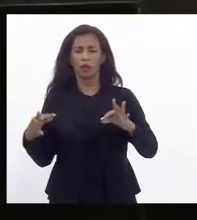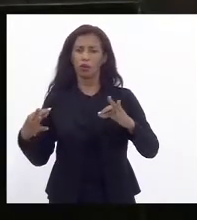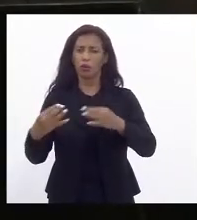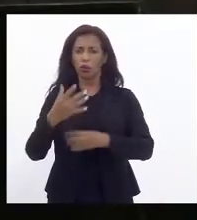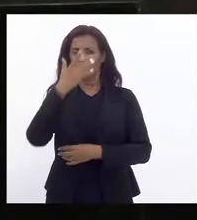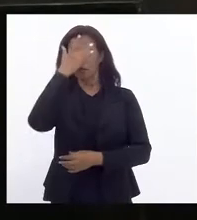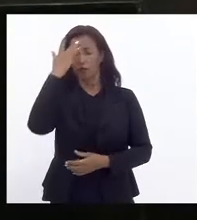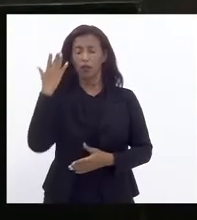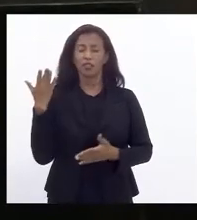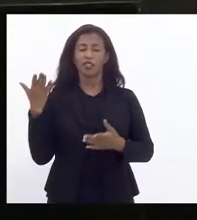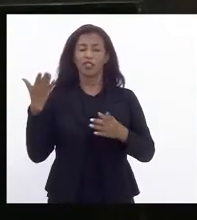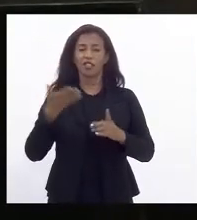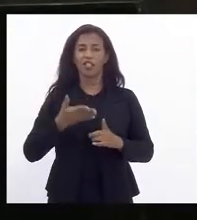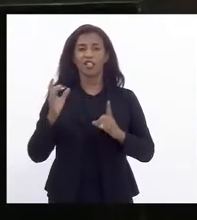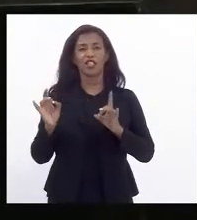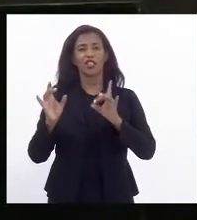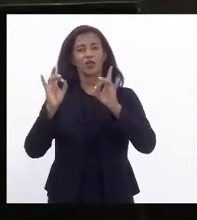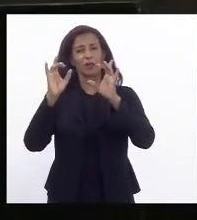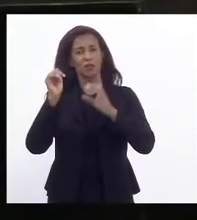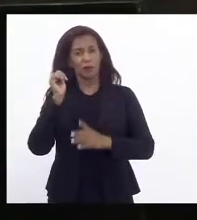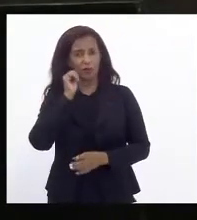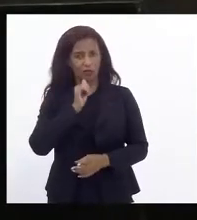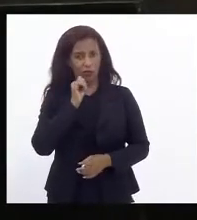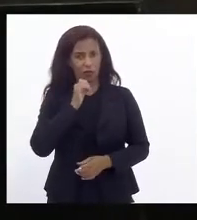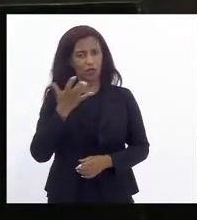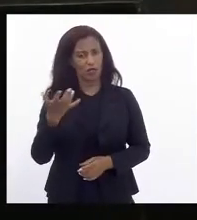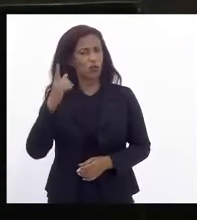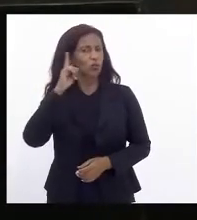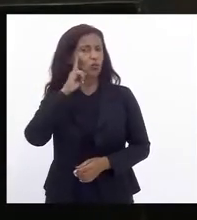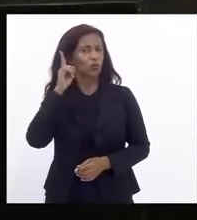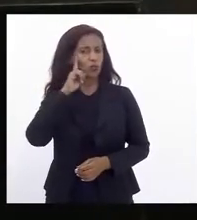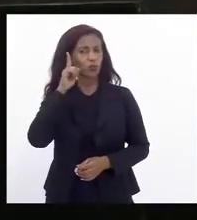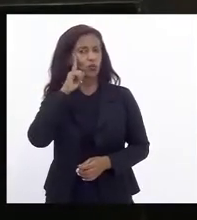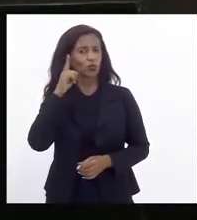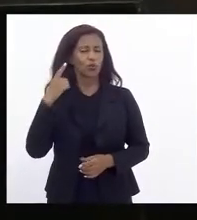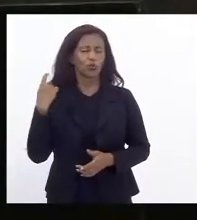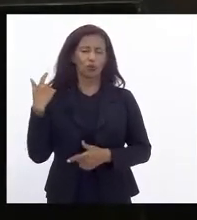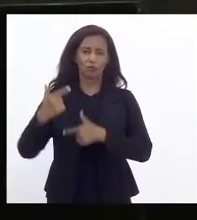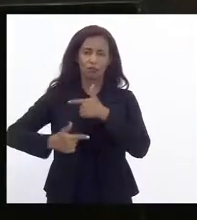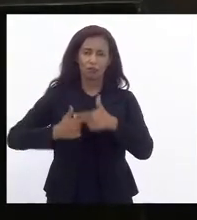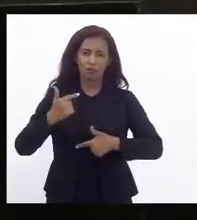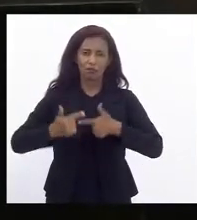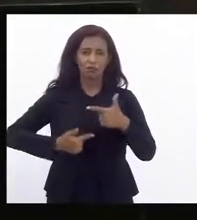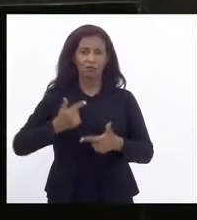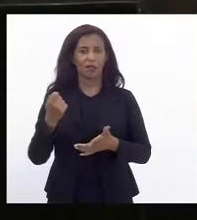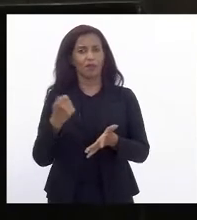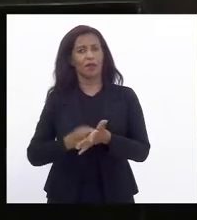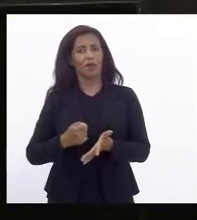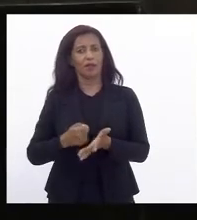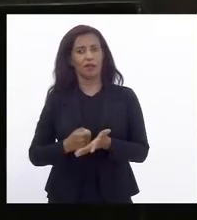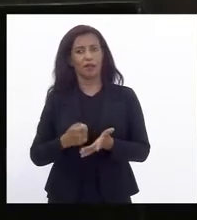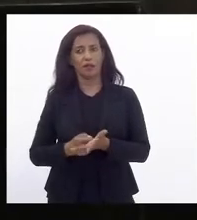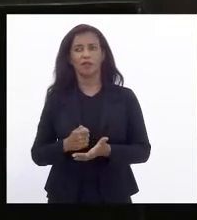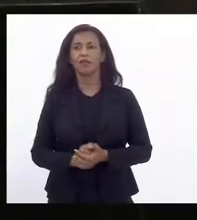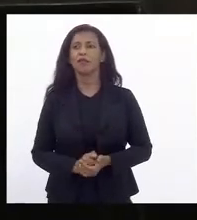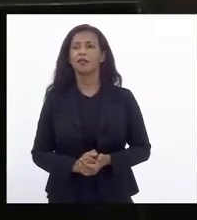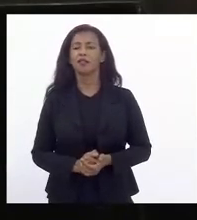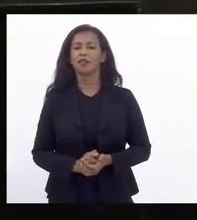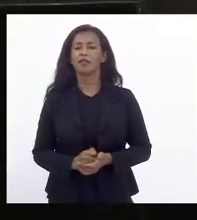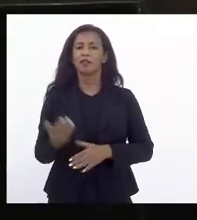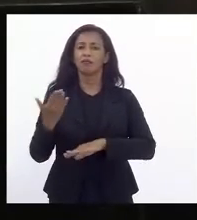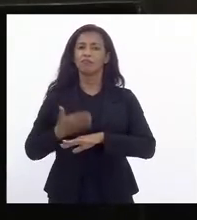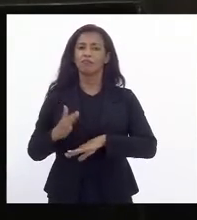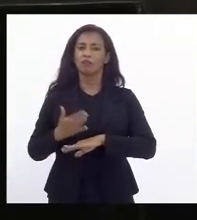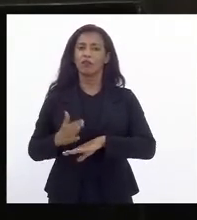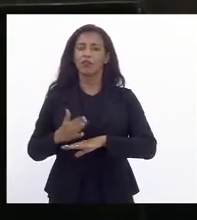todos, mas especialmente às deputadas que diariamente lutam aqui pela garantia, né, do exercício